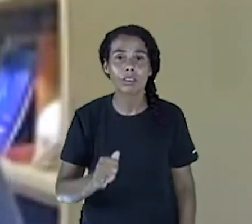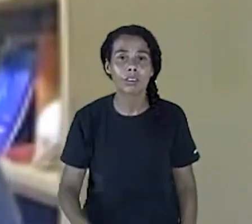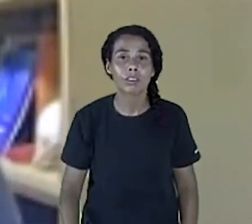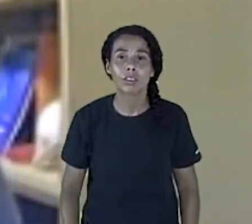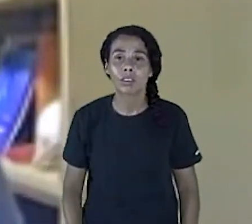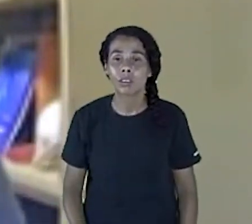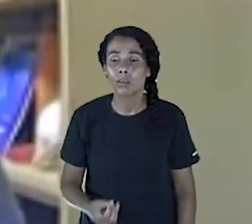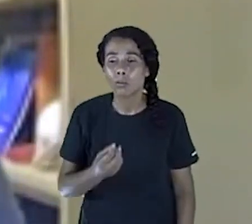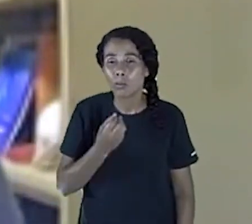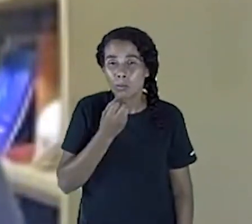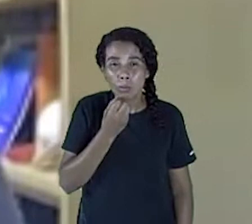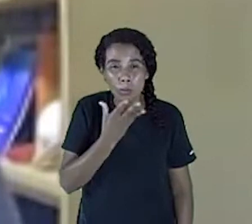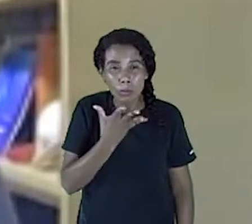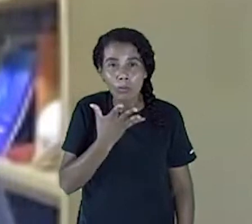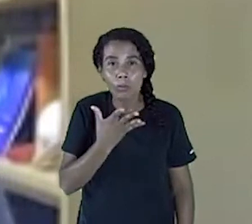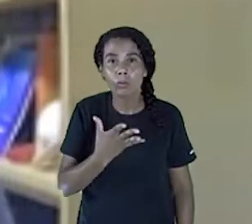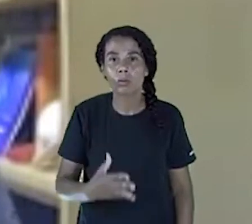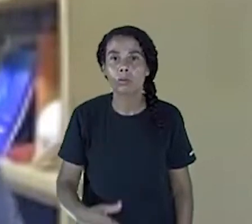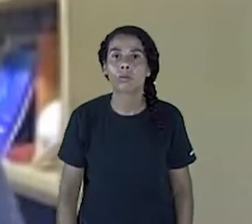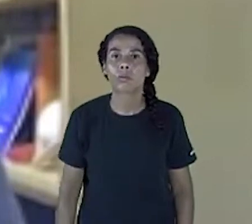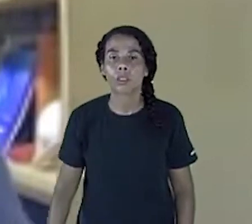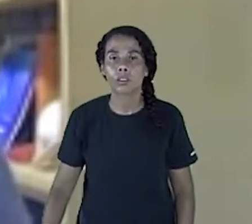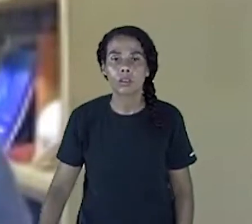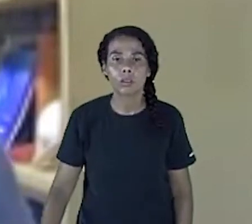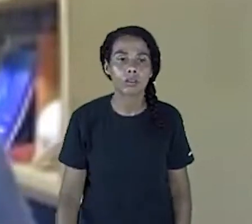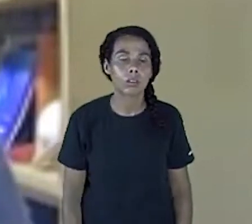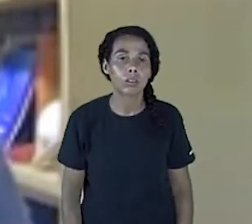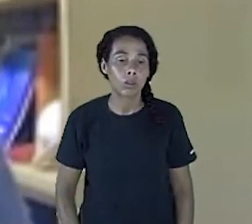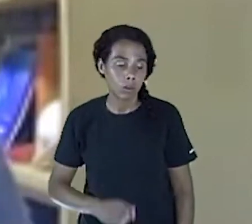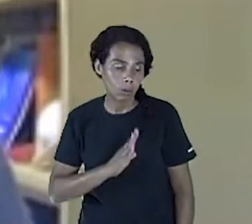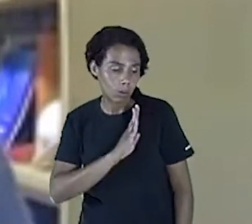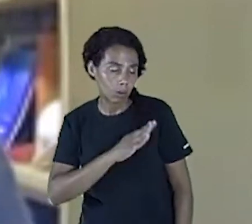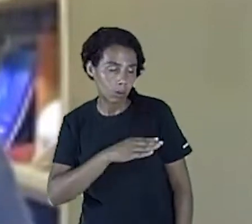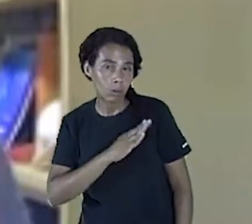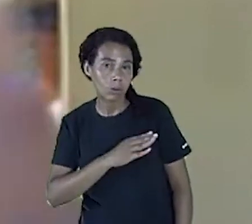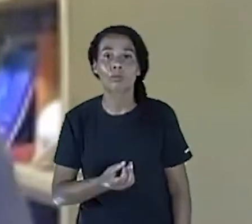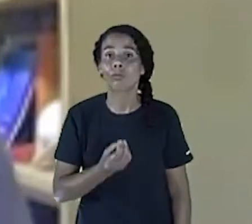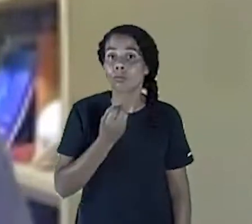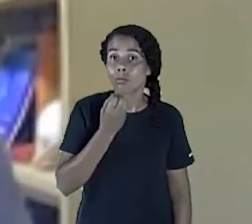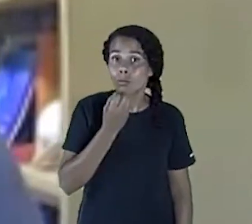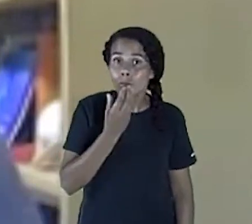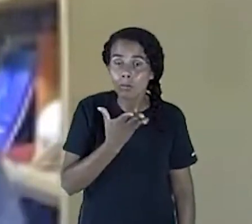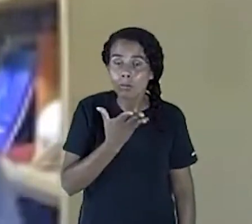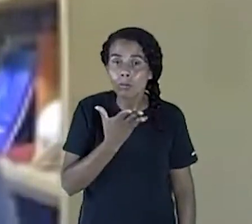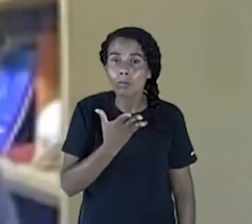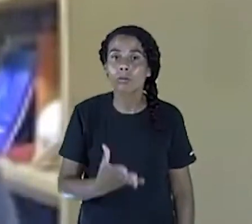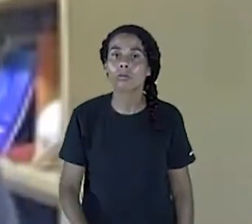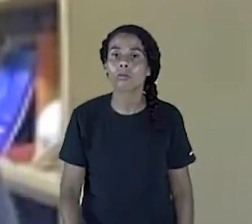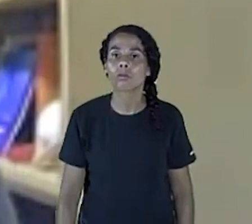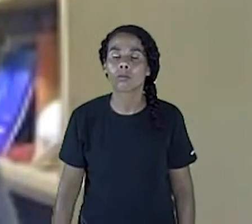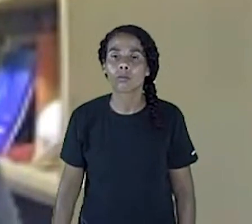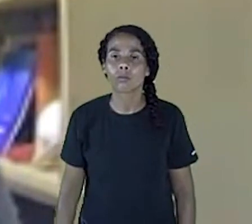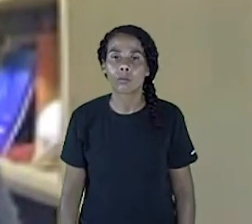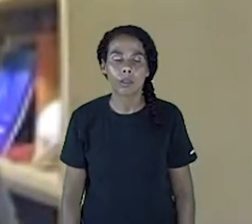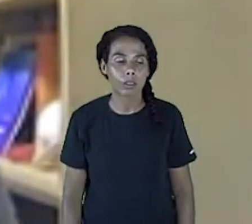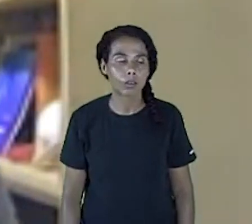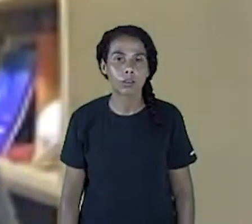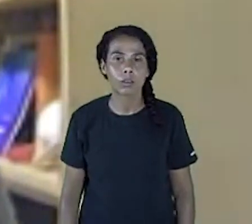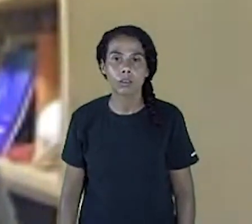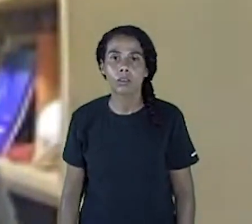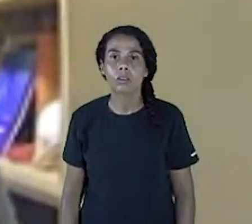nesse momento, né? E por isso é que estamos conversando, para saber o que o Gil pensa disso